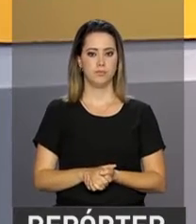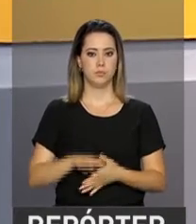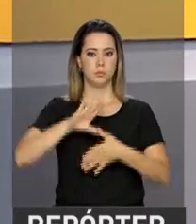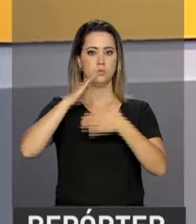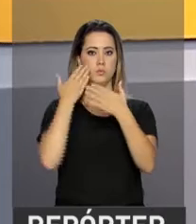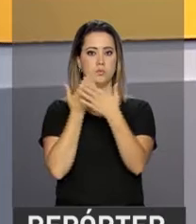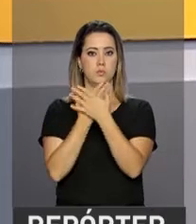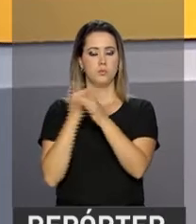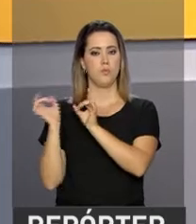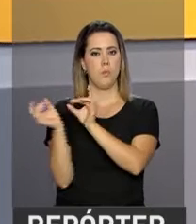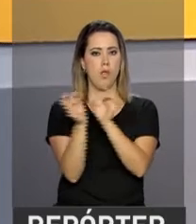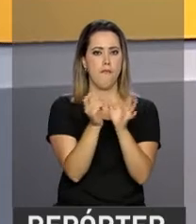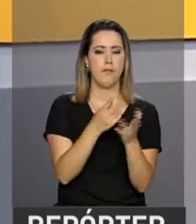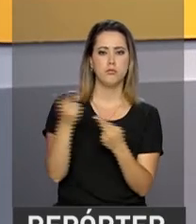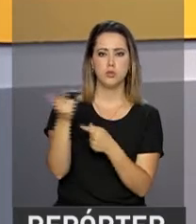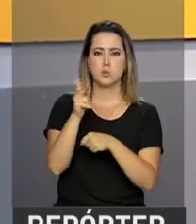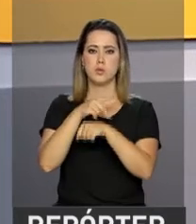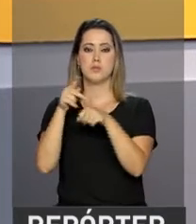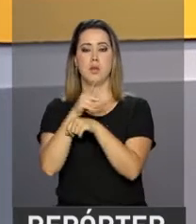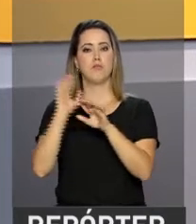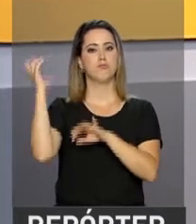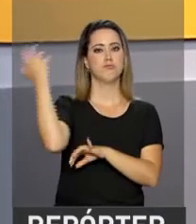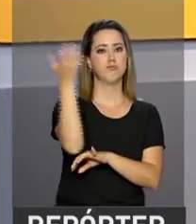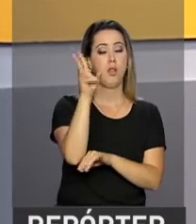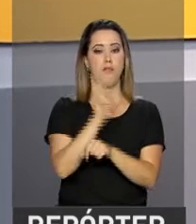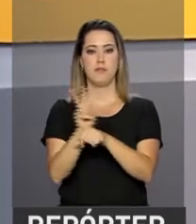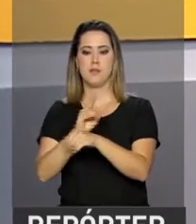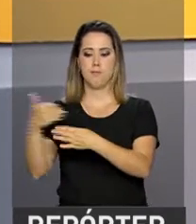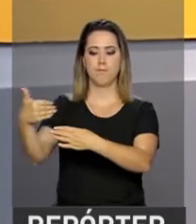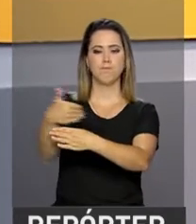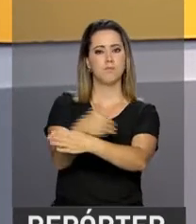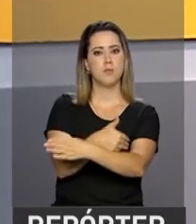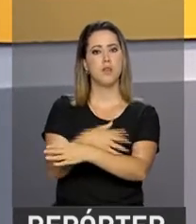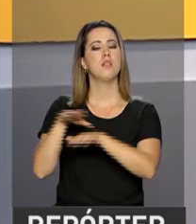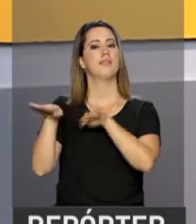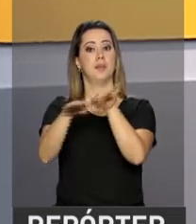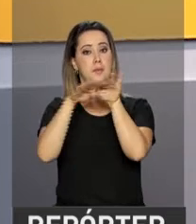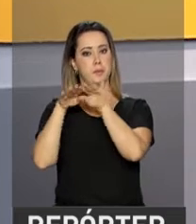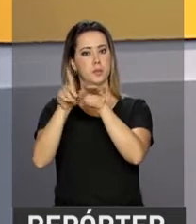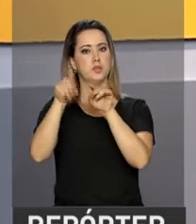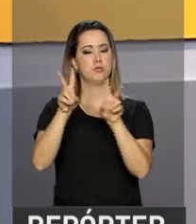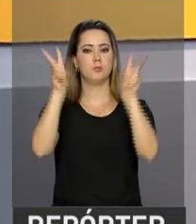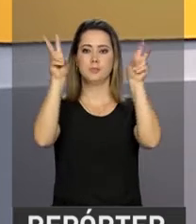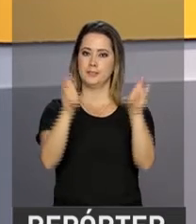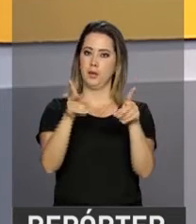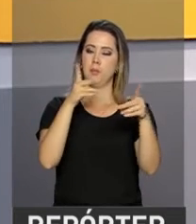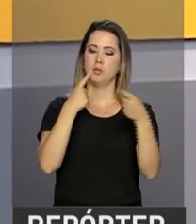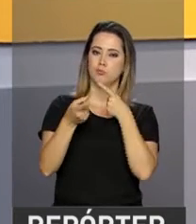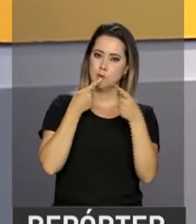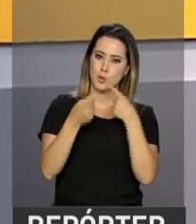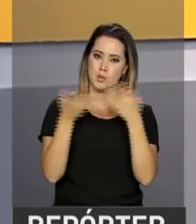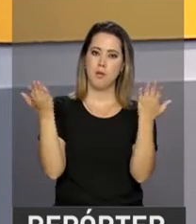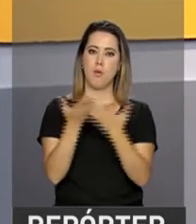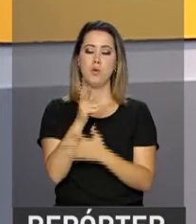mercosul comércio bilateral meio ambiente fiscalização das fronteiras e democracia foram alguns dos temas na pauta do encontro